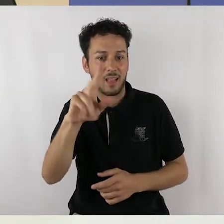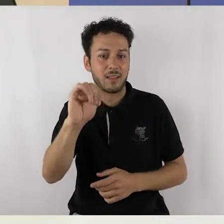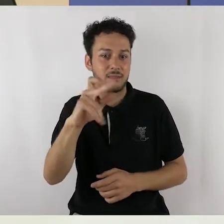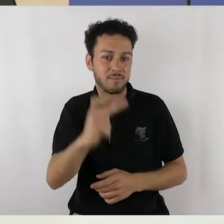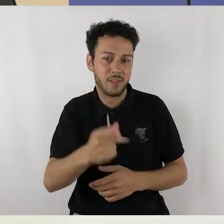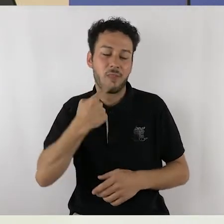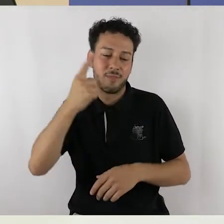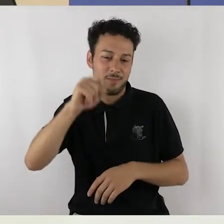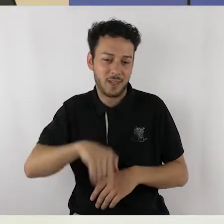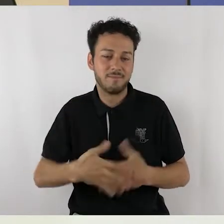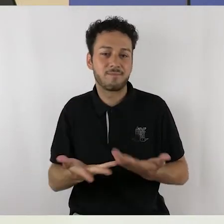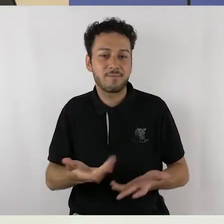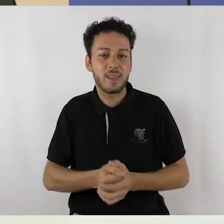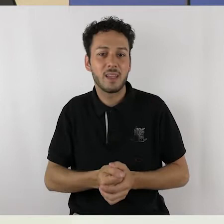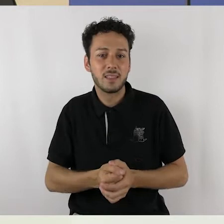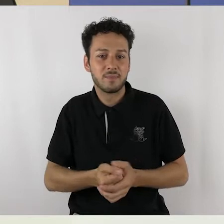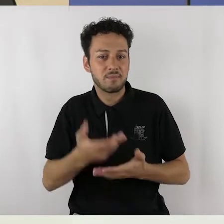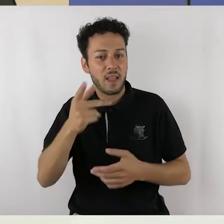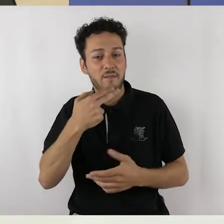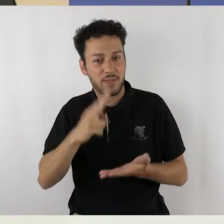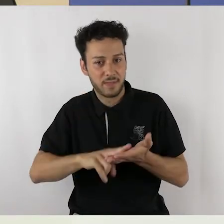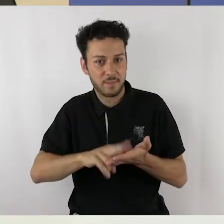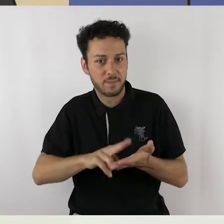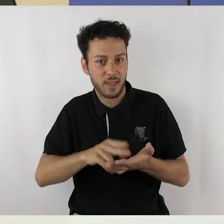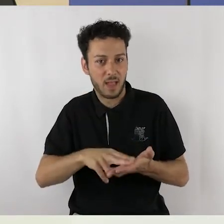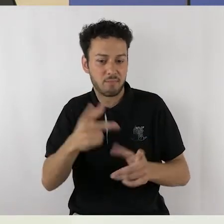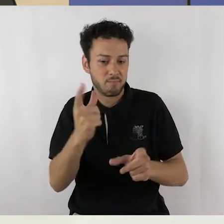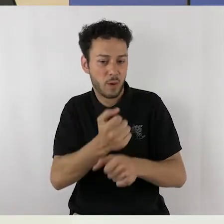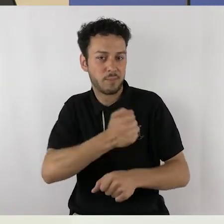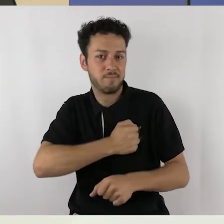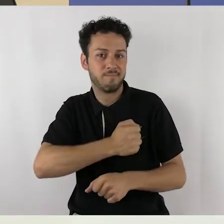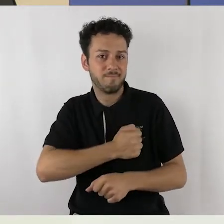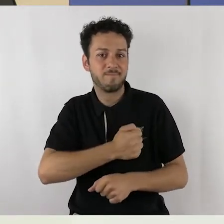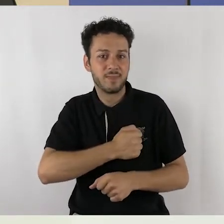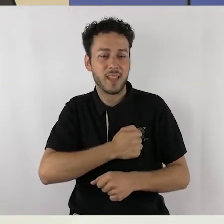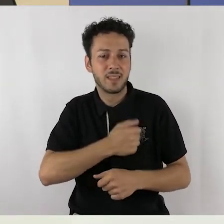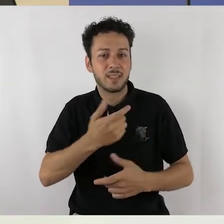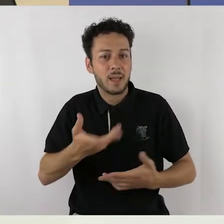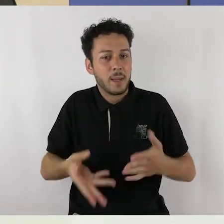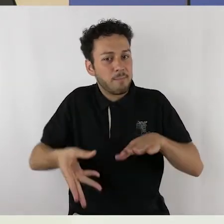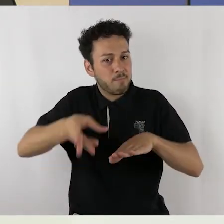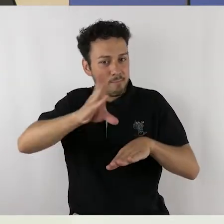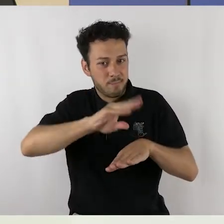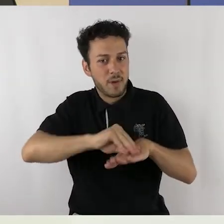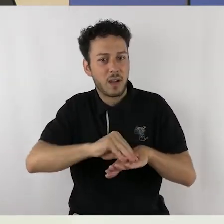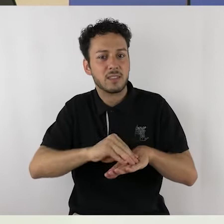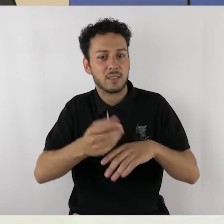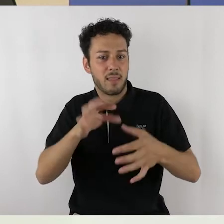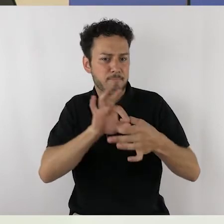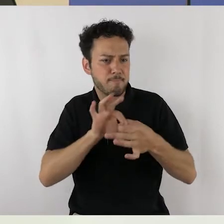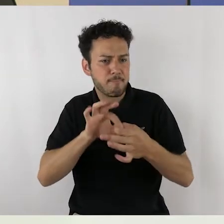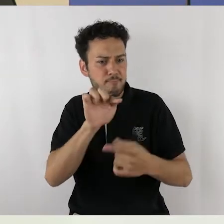mais uma vez exatamente a compra de uma casa é muito mais do que